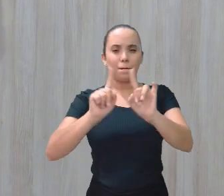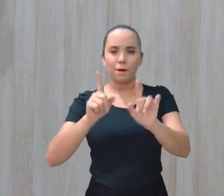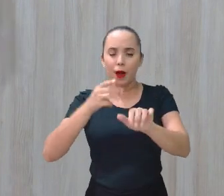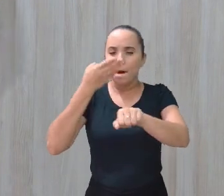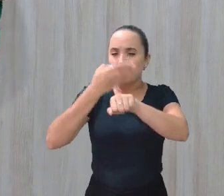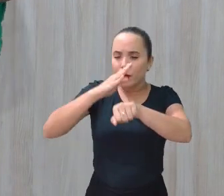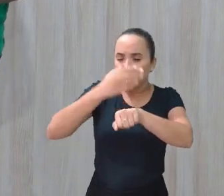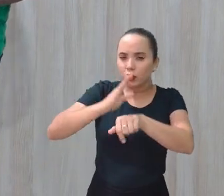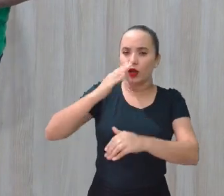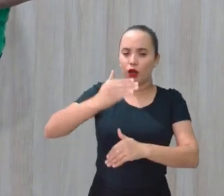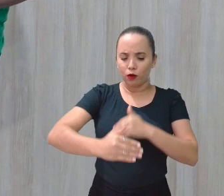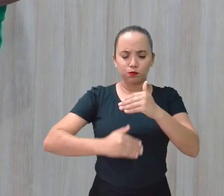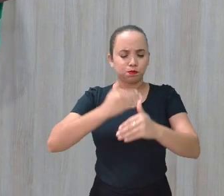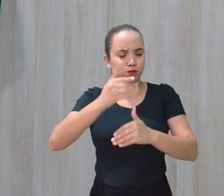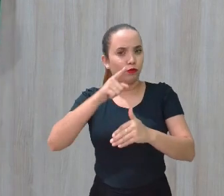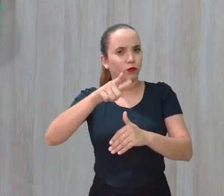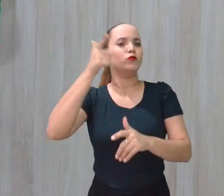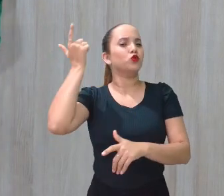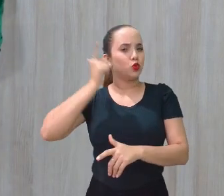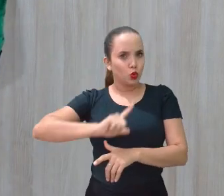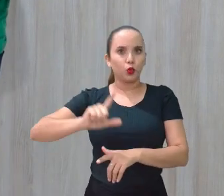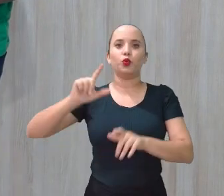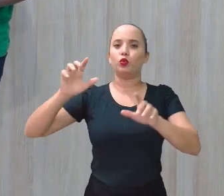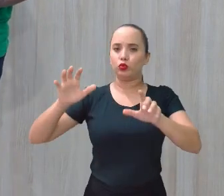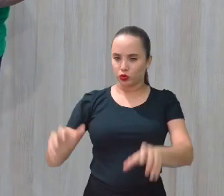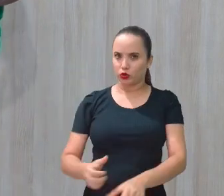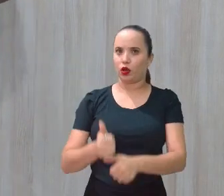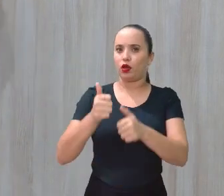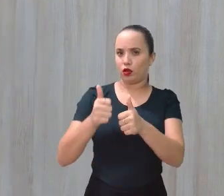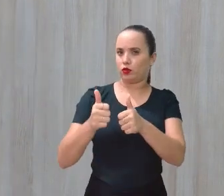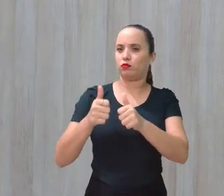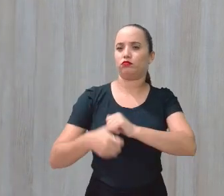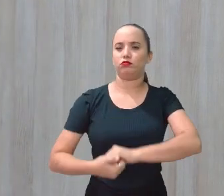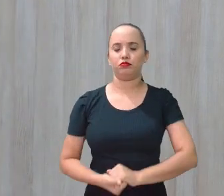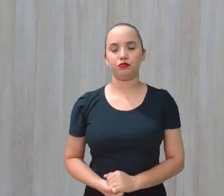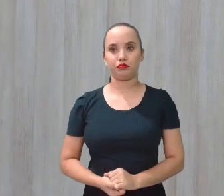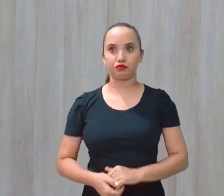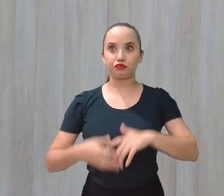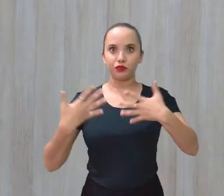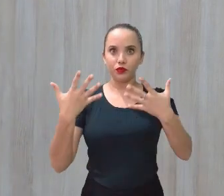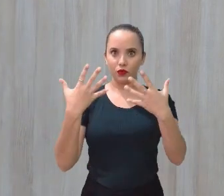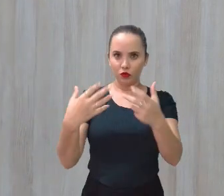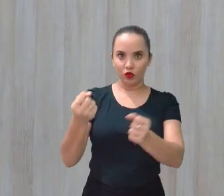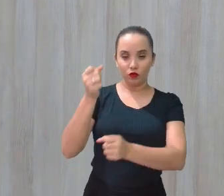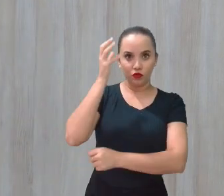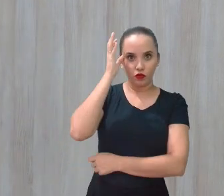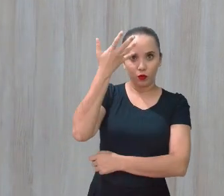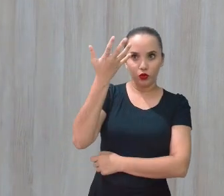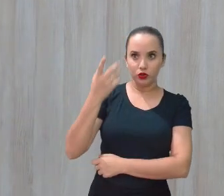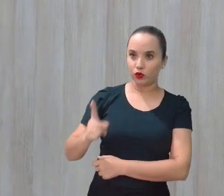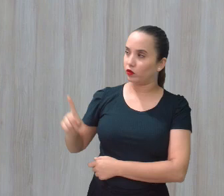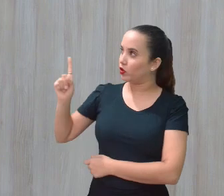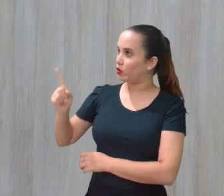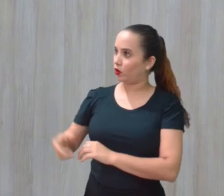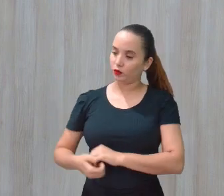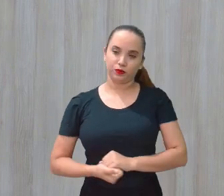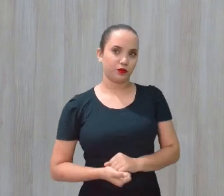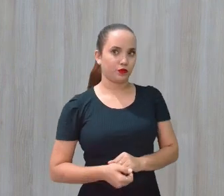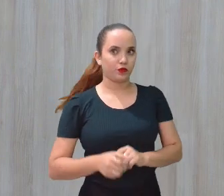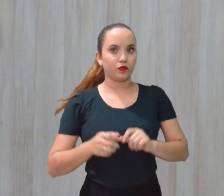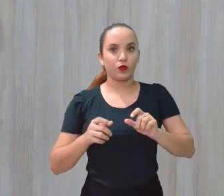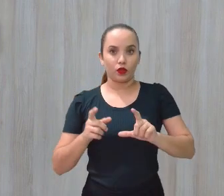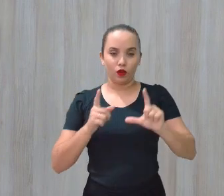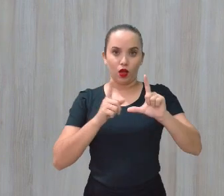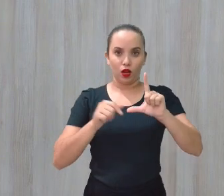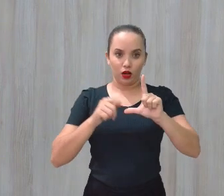que com o tempo você consegue desenvolver bem essa ideia. Então, vamos resolver essa equação aqui fazendo o quê? Letra para um